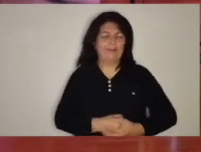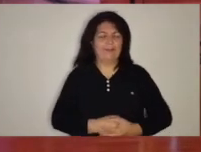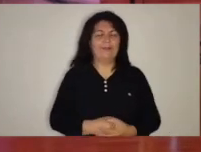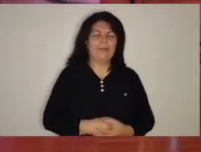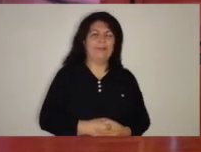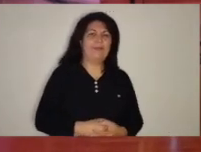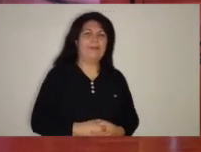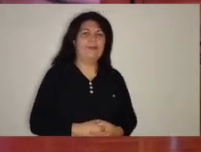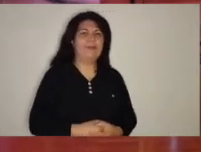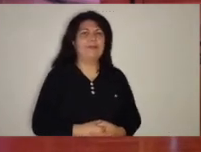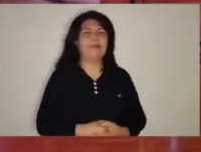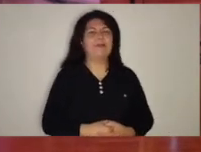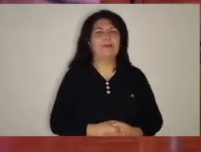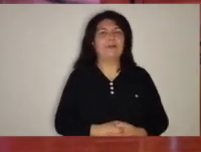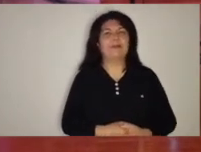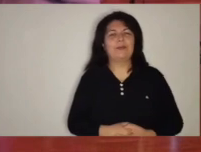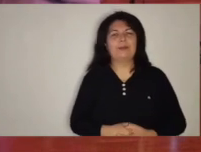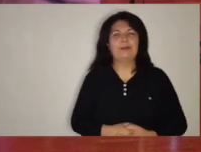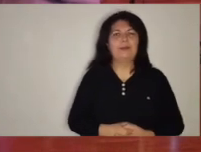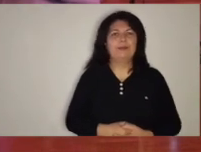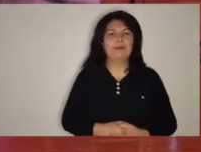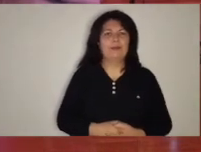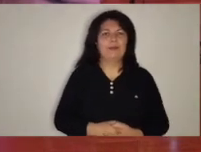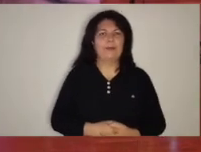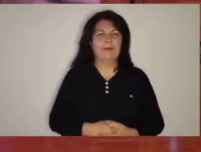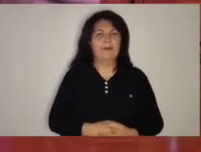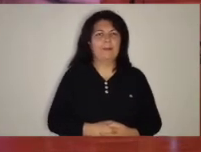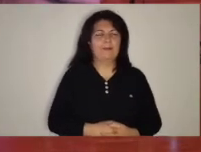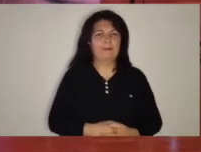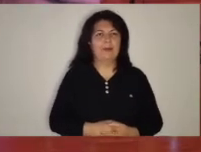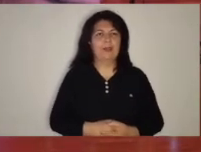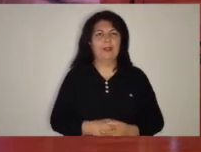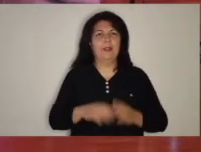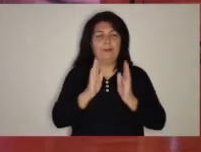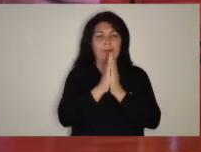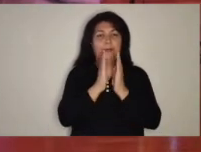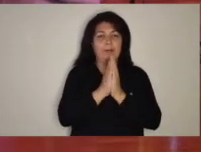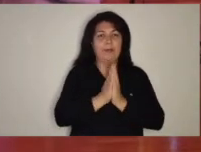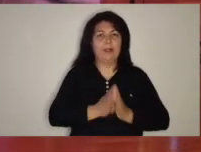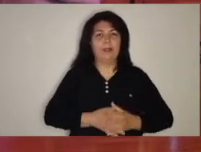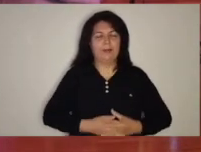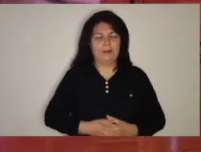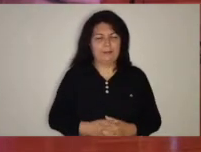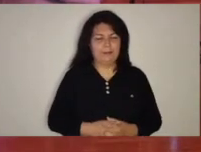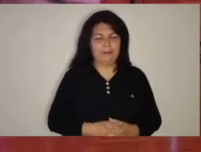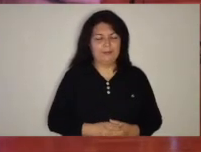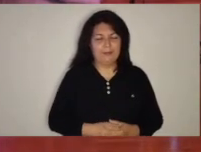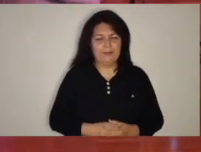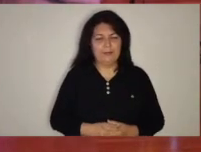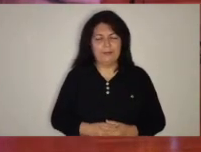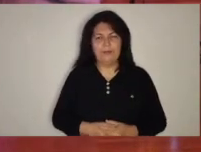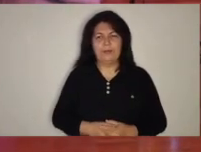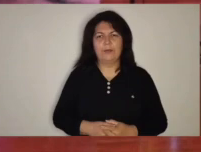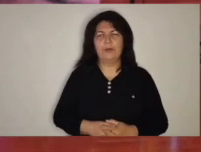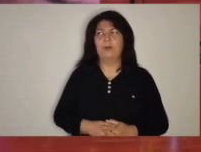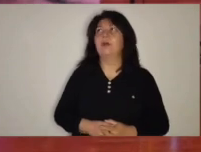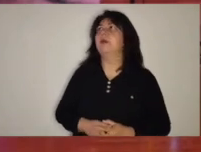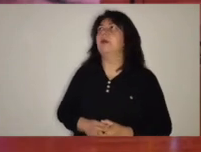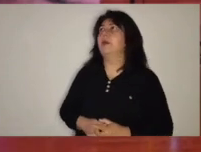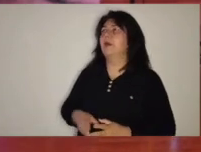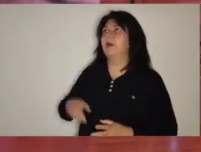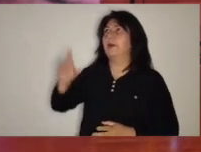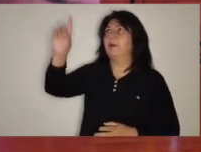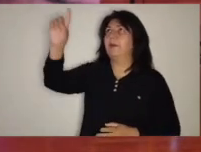bom. Vamos orar, vamos entregar aqui a nossa primeira oração, né, para o Senhor. Pai, nós te